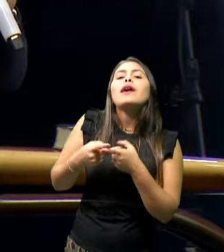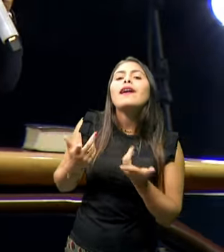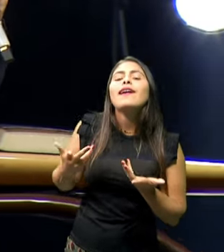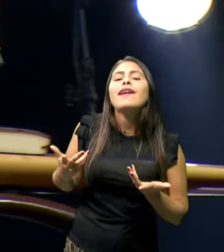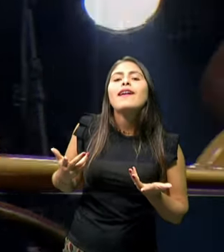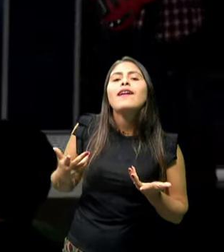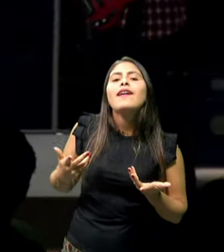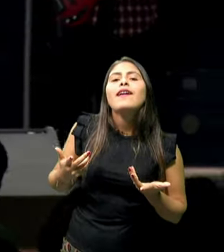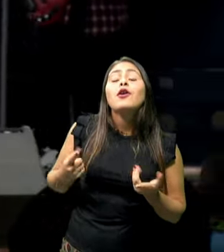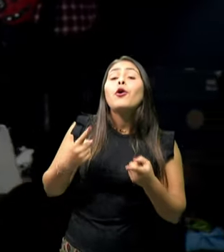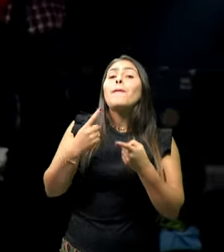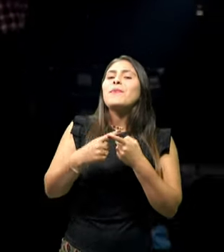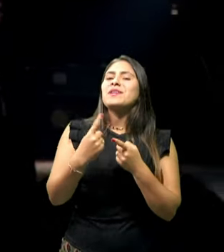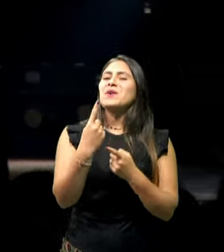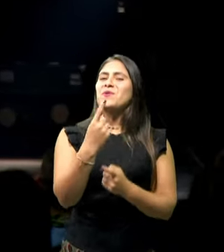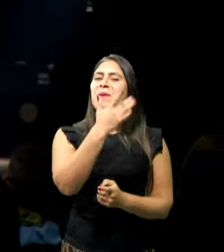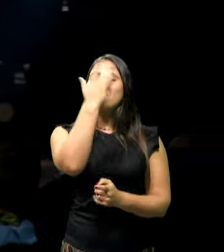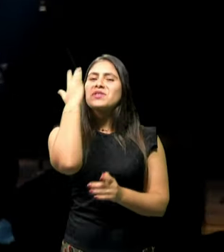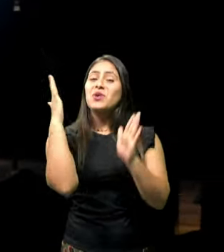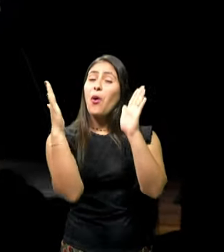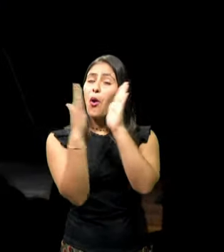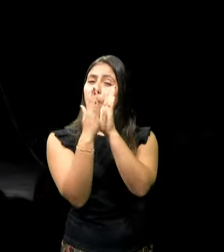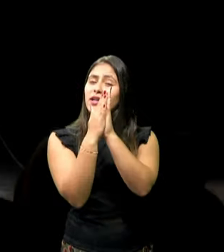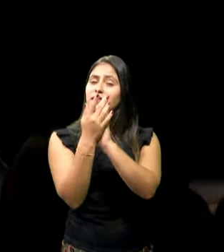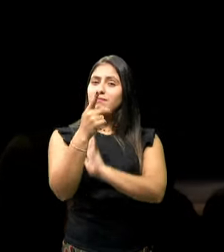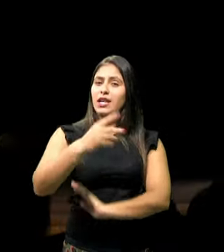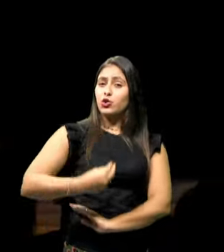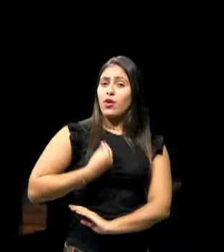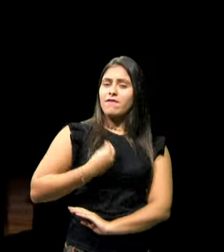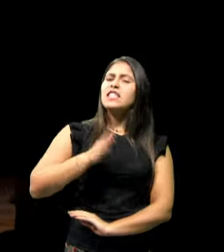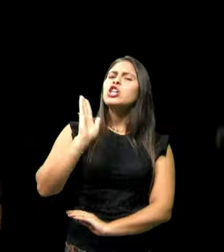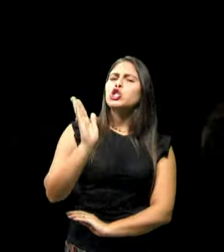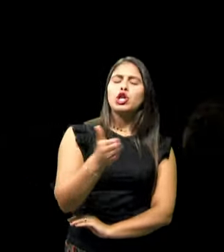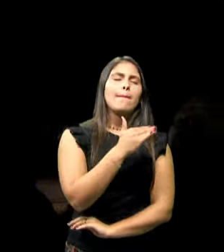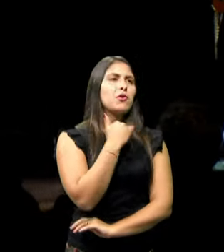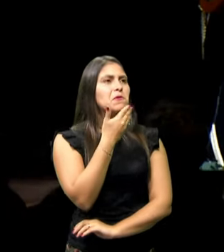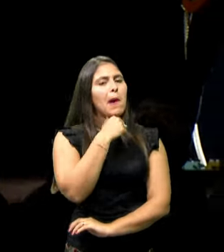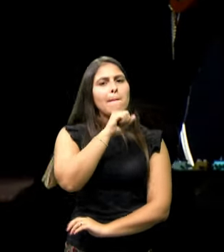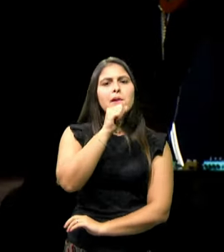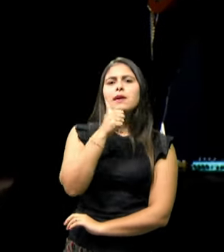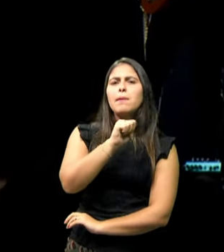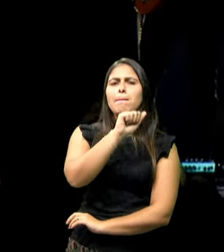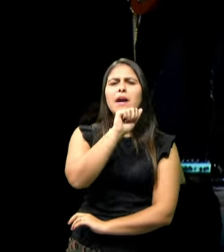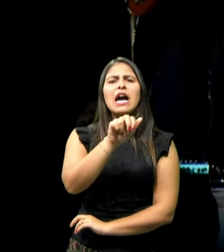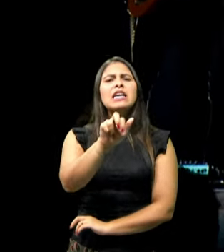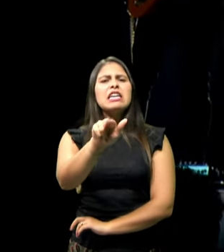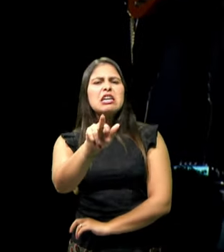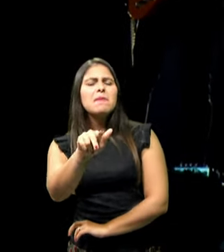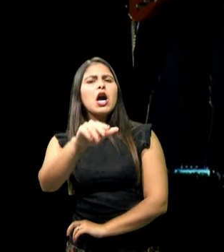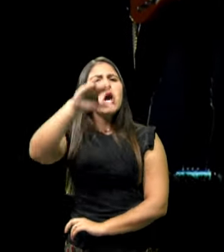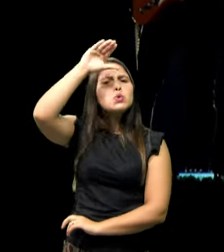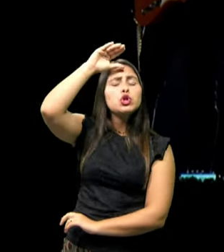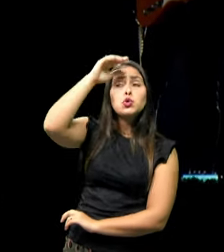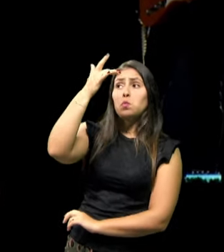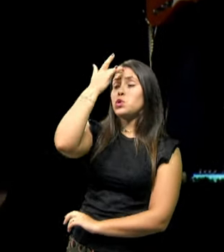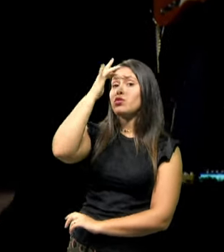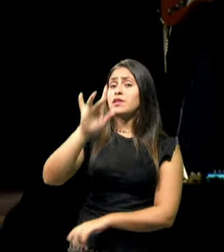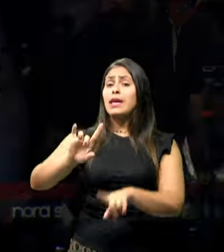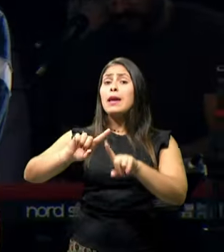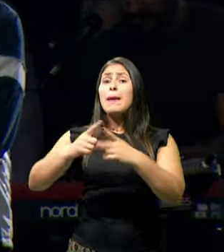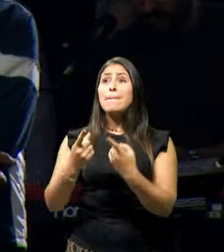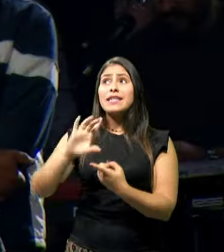Porque tem a oração de alguém que Jesus já levou. Ou tua mãe, ou teu pai, ou um irmão, ou um tio. E essa oração